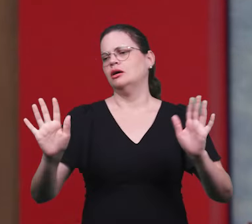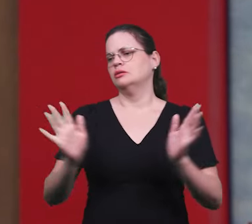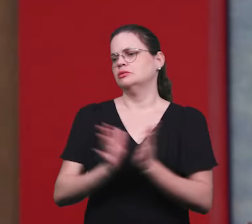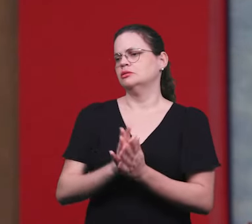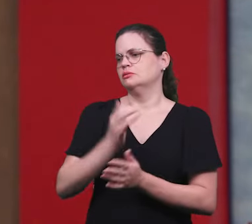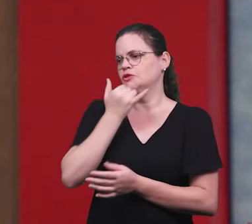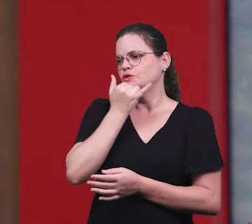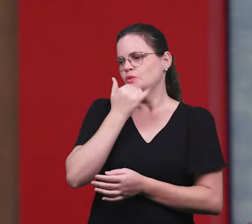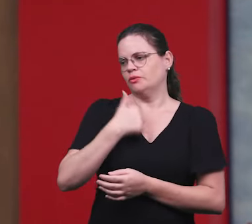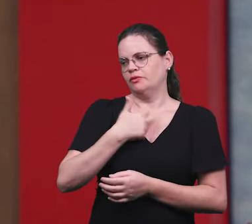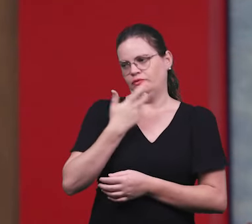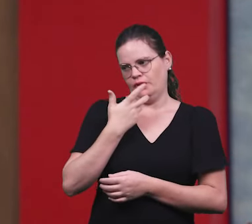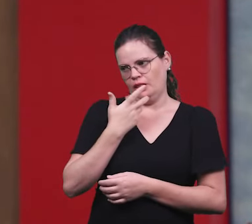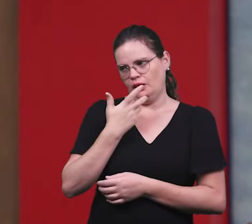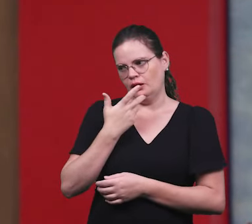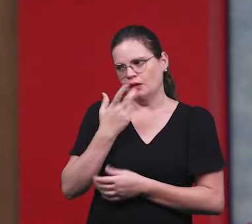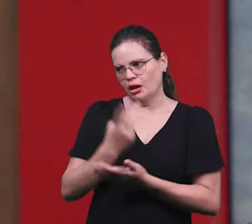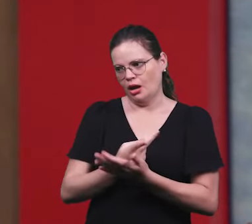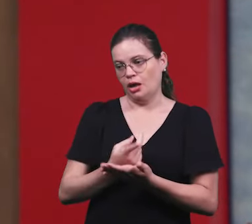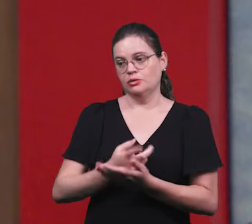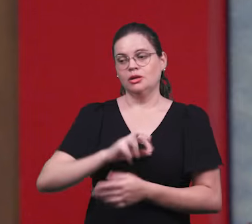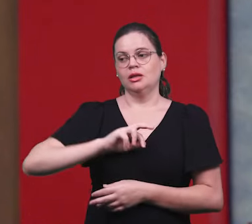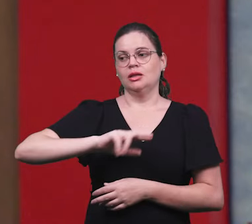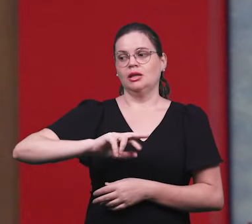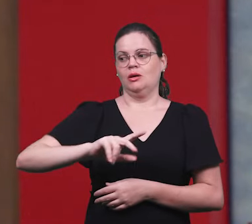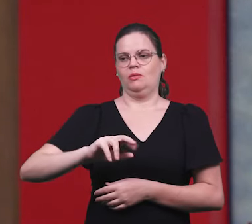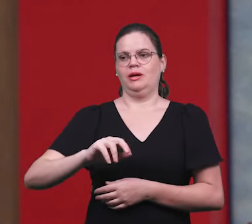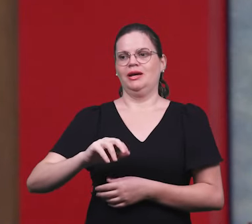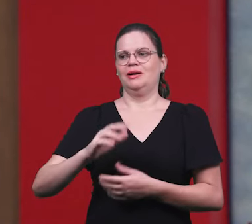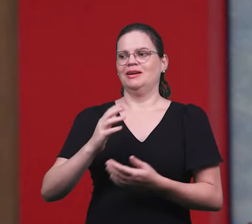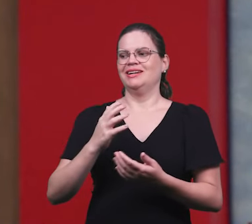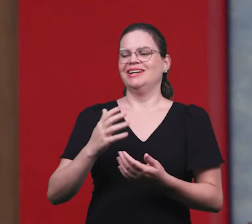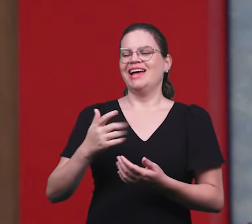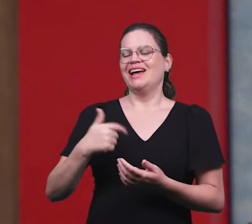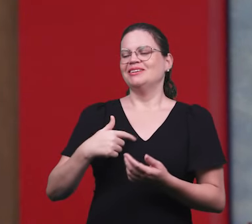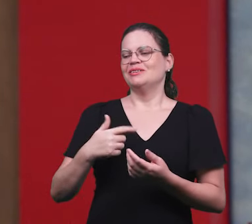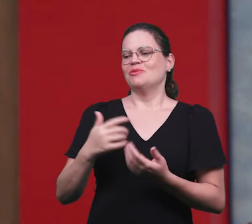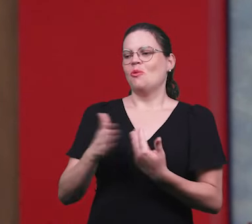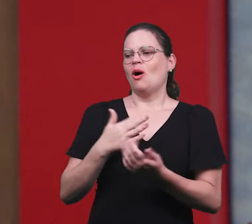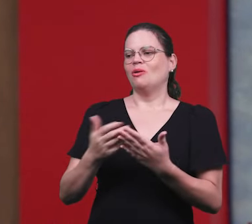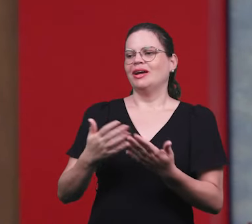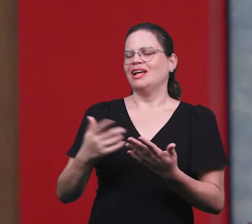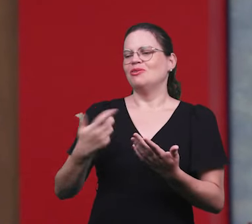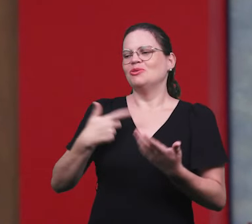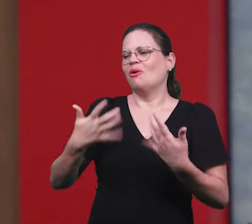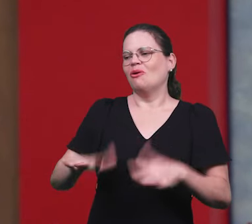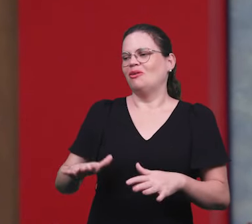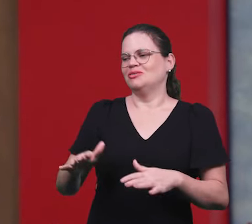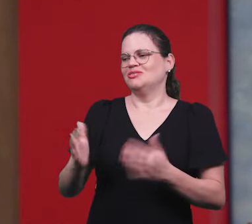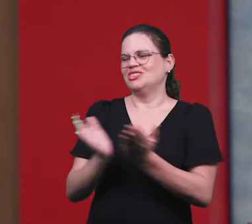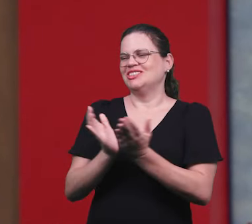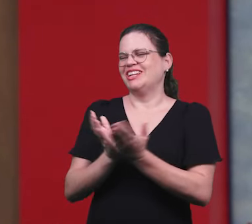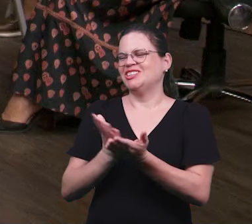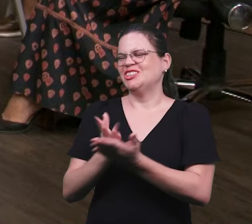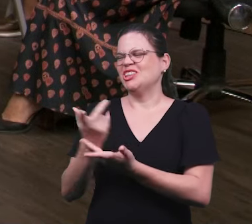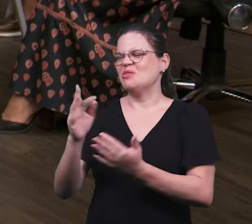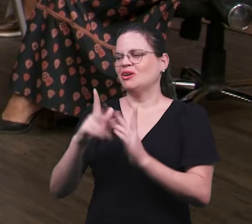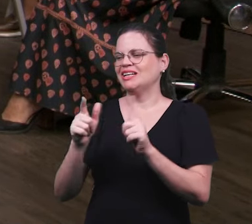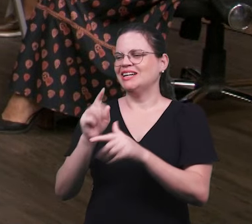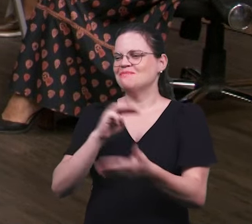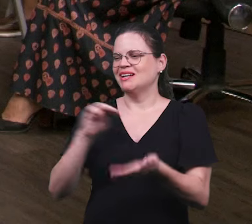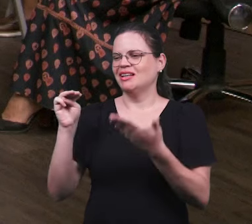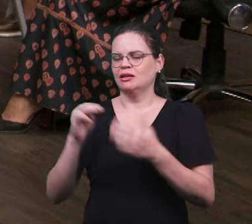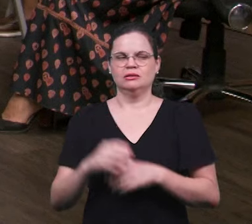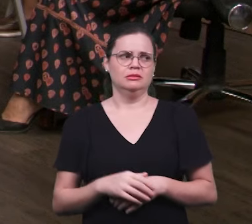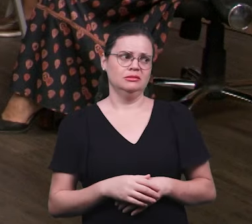eu me expressei mal. Não é qualquer crente. Eu não gosto de crente chato, assim, igual da Igreja Maranata. Eu falei: pois é